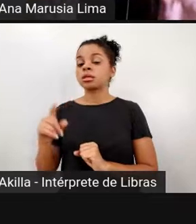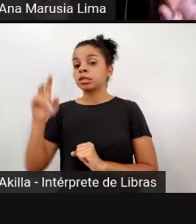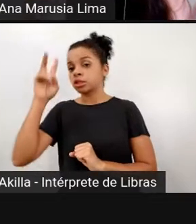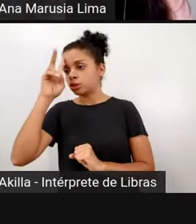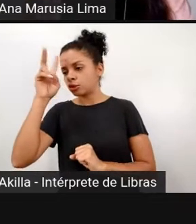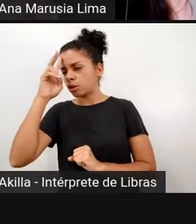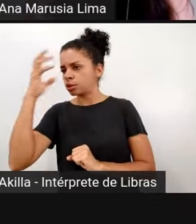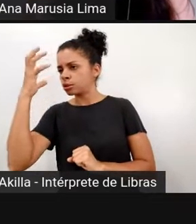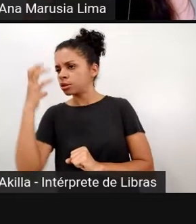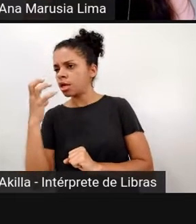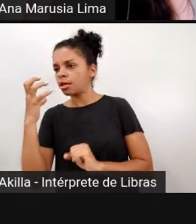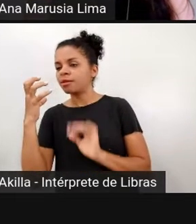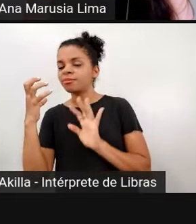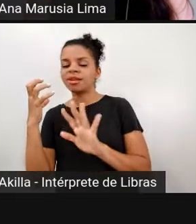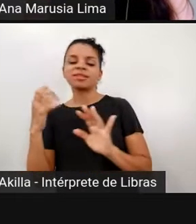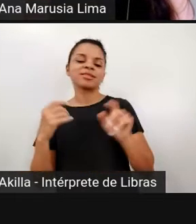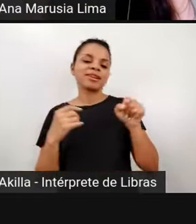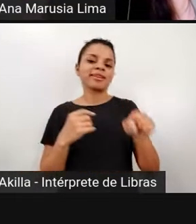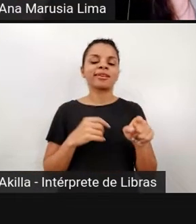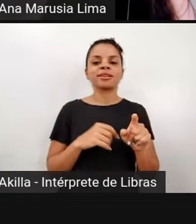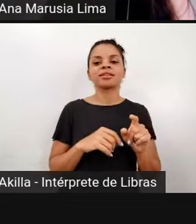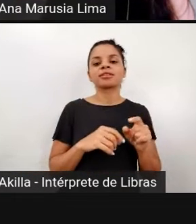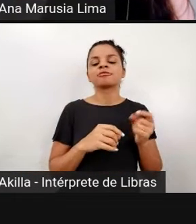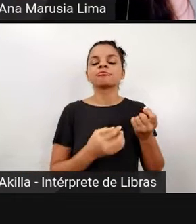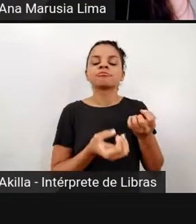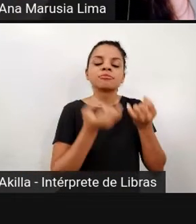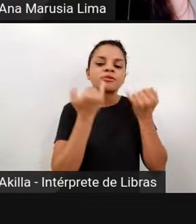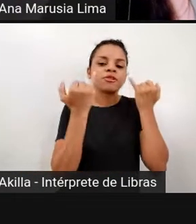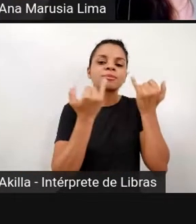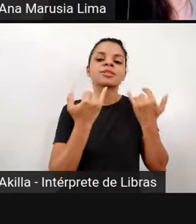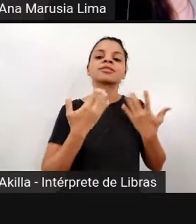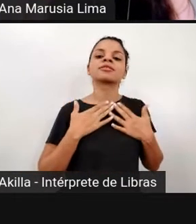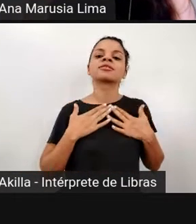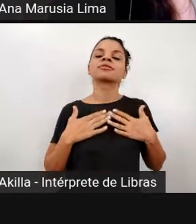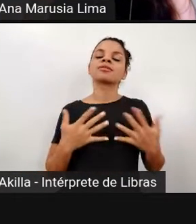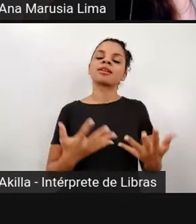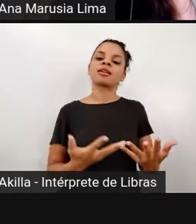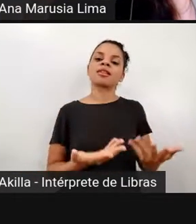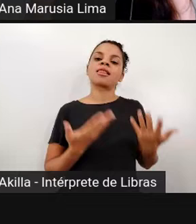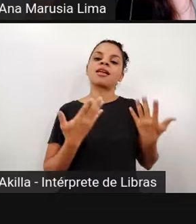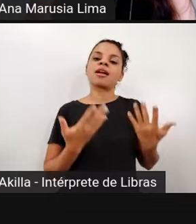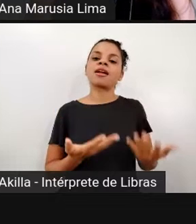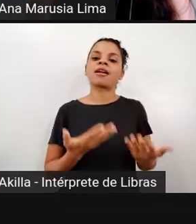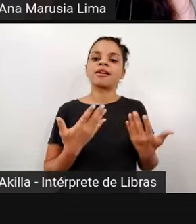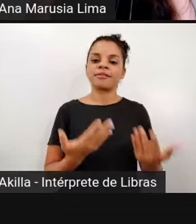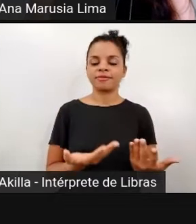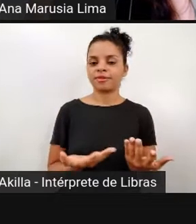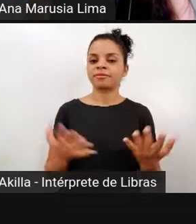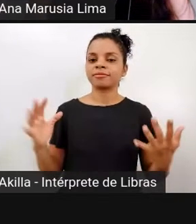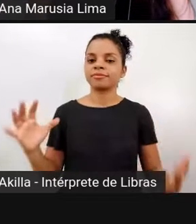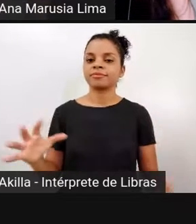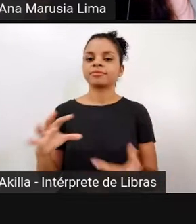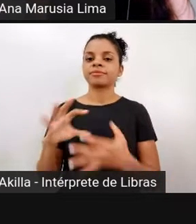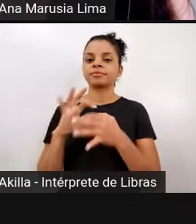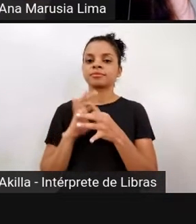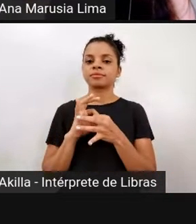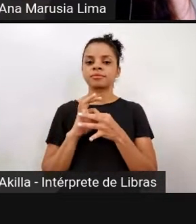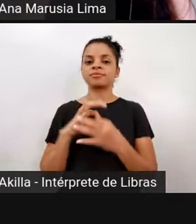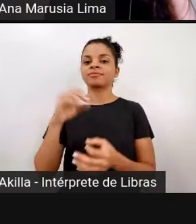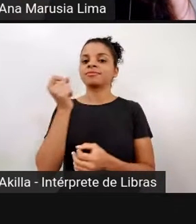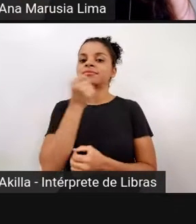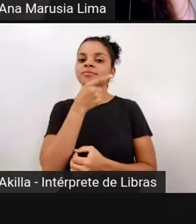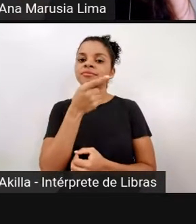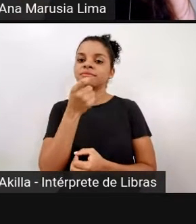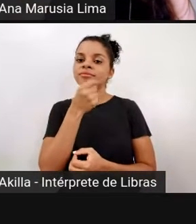seja a única fonte de informação política. E assim viria suplementar o gênero de comunicação cívica, sem suplantar